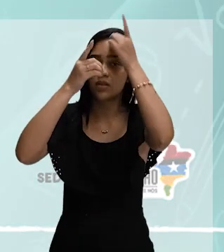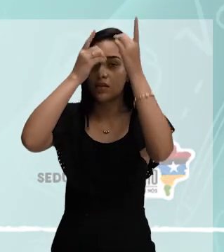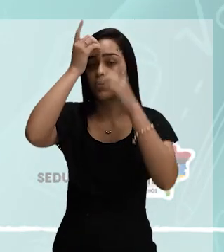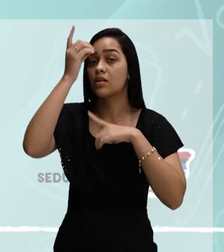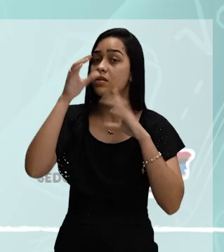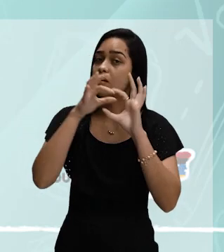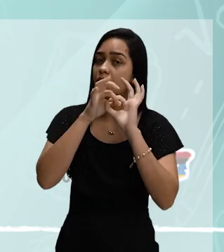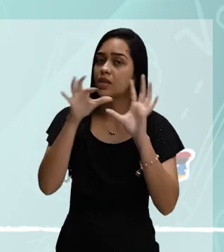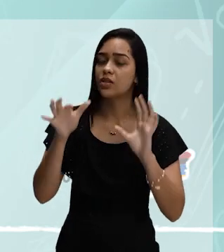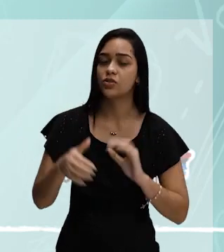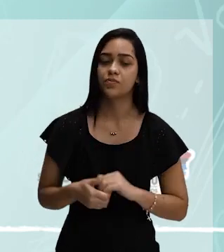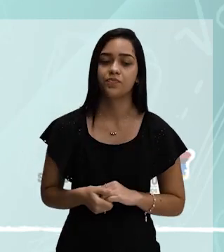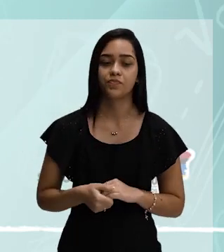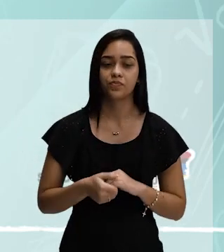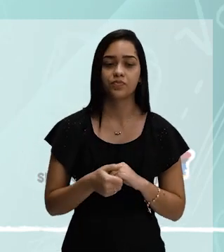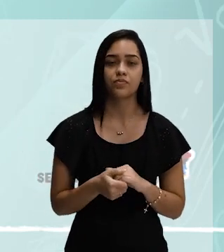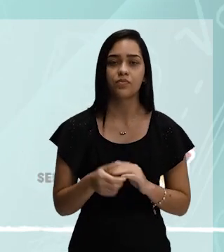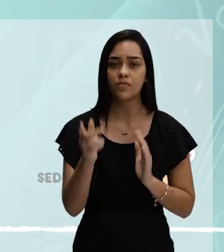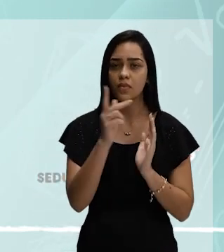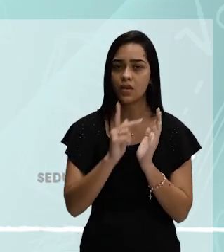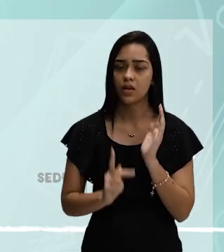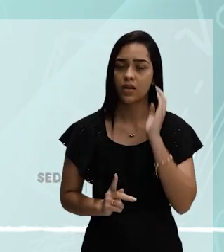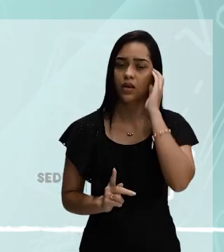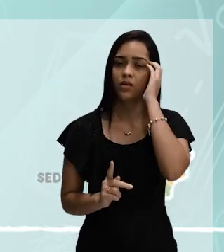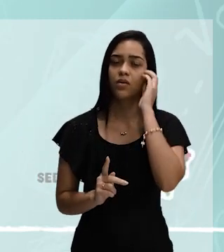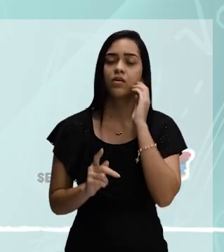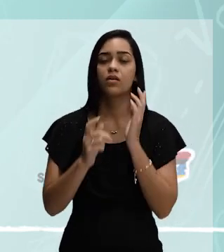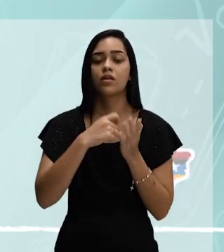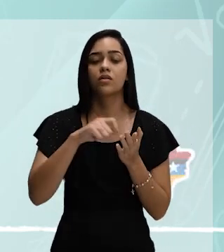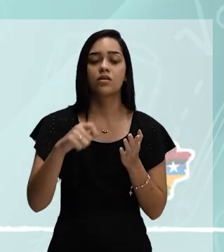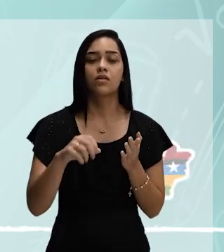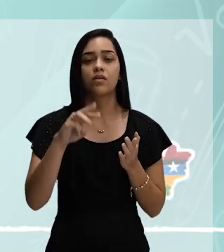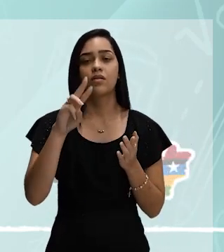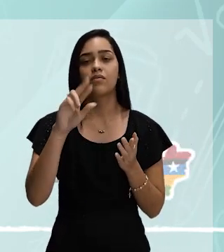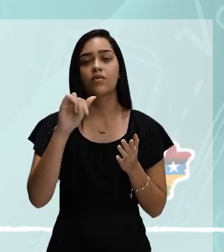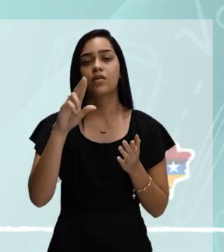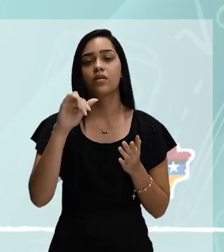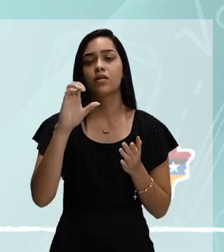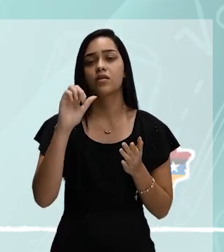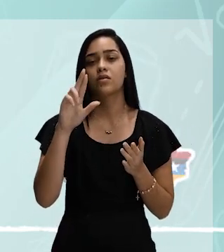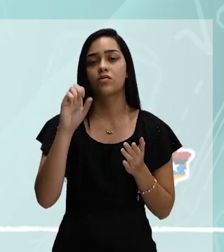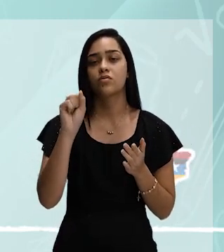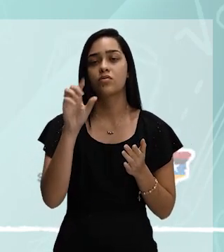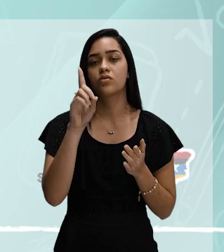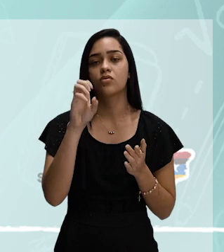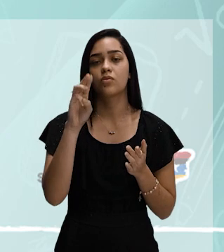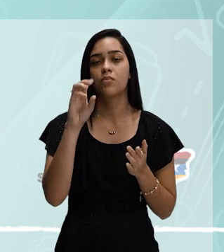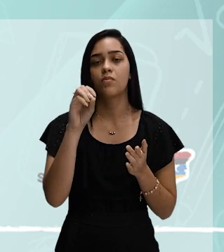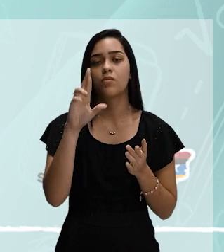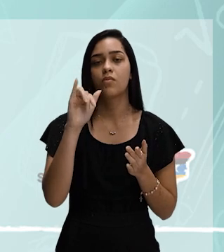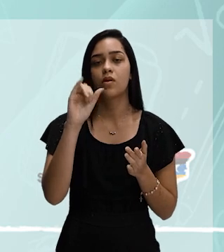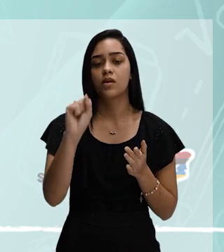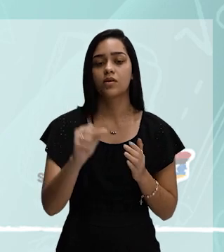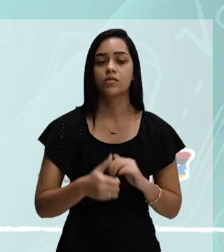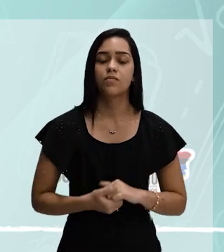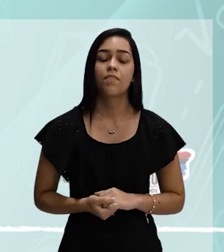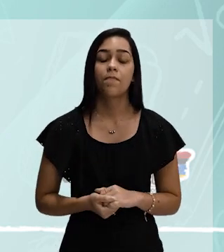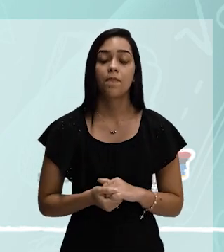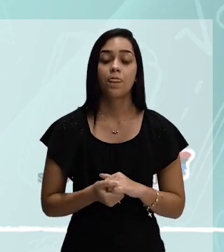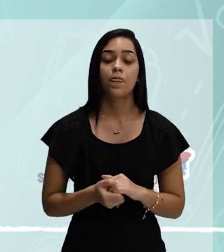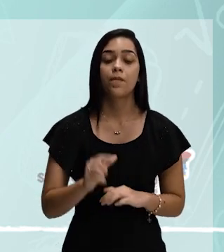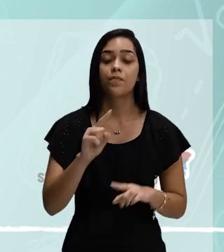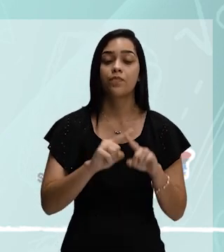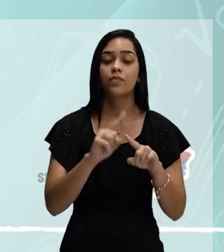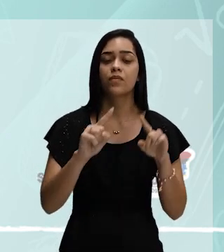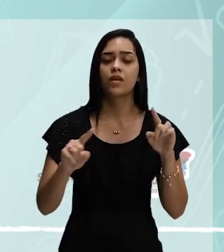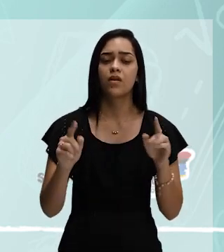essa liberdade. Leiam o que escreveu Vinícius de Moraes. O material da poesia é